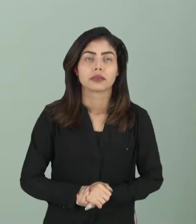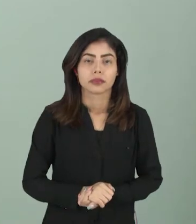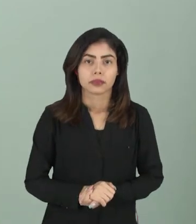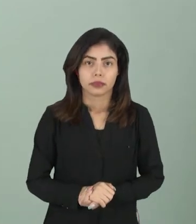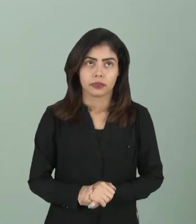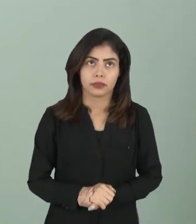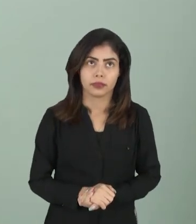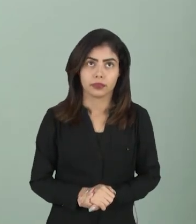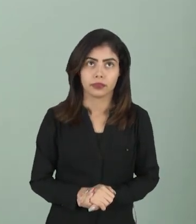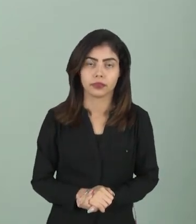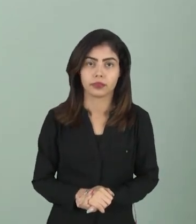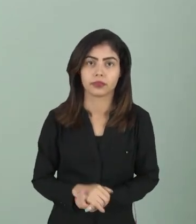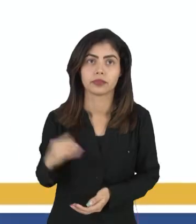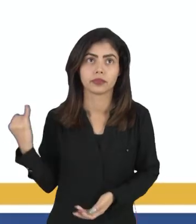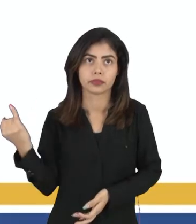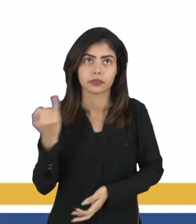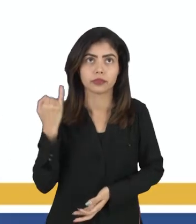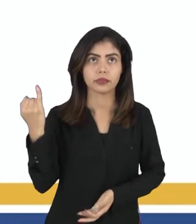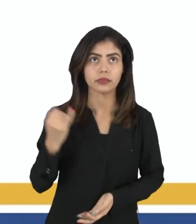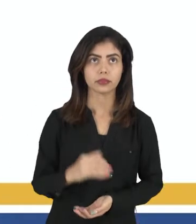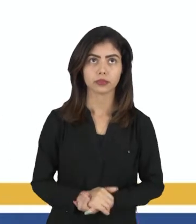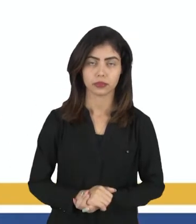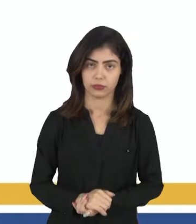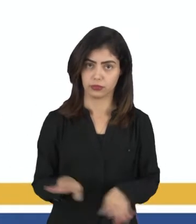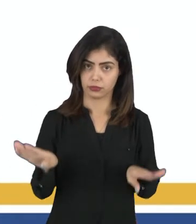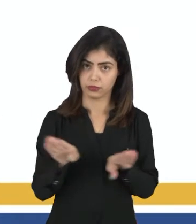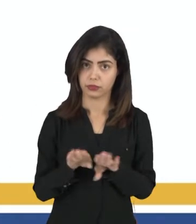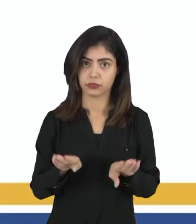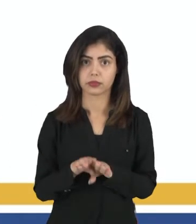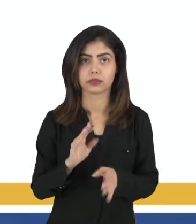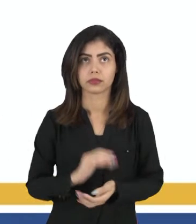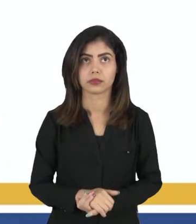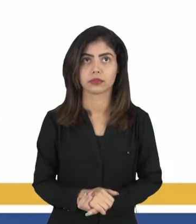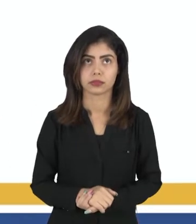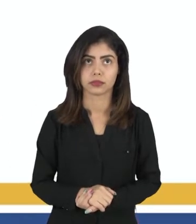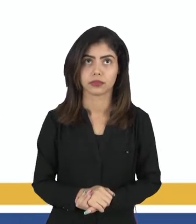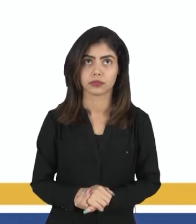vamos para o próximo. Importante também.